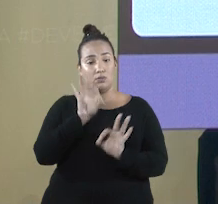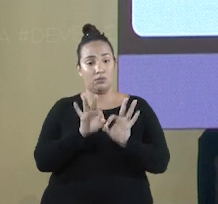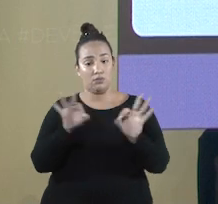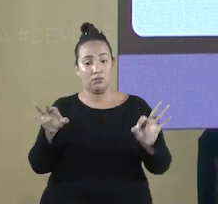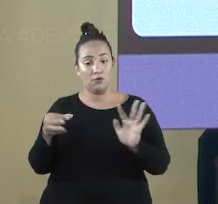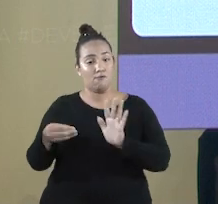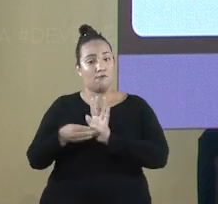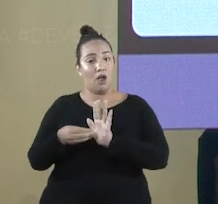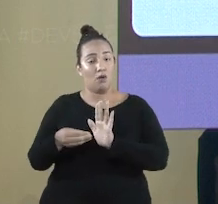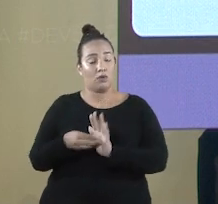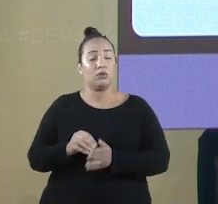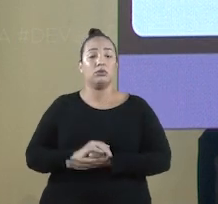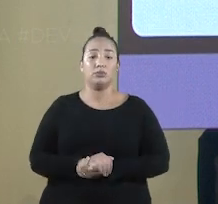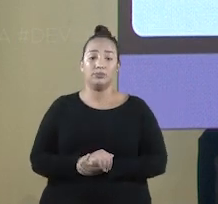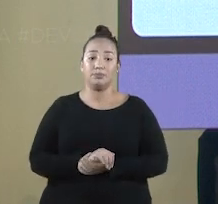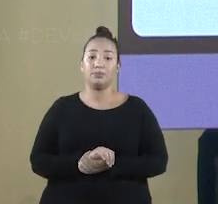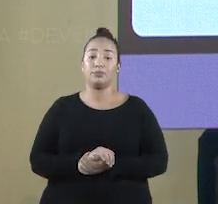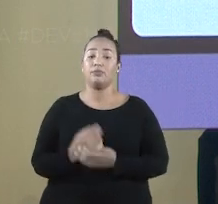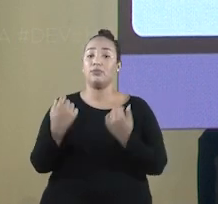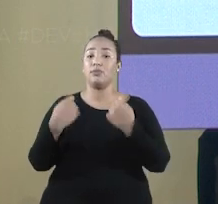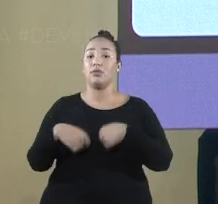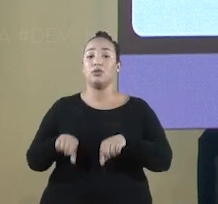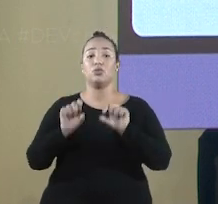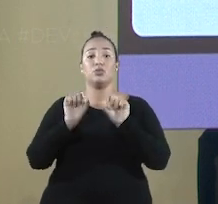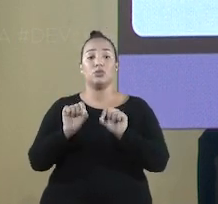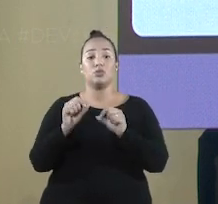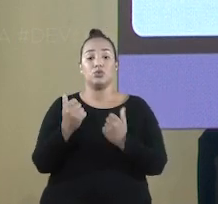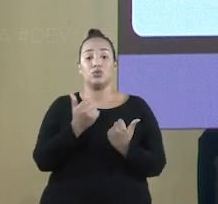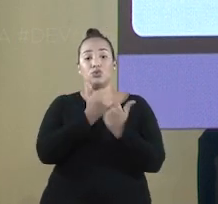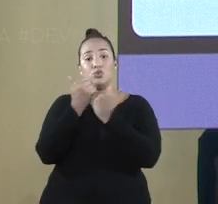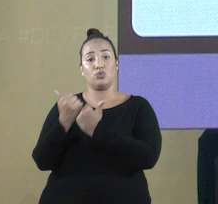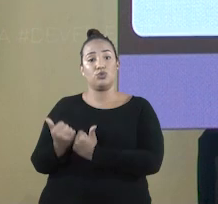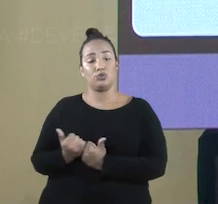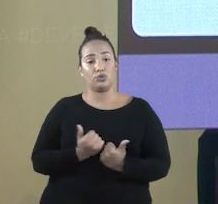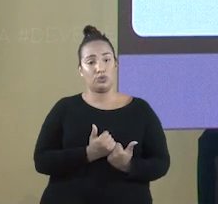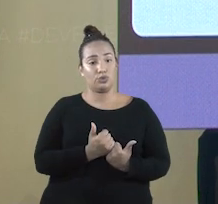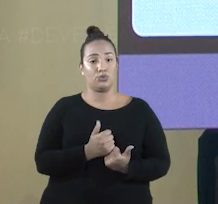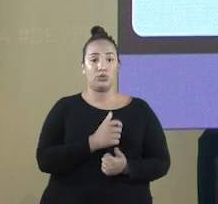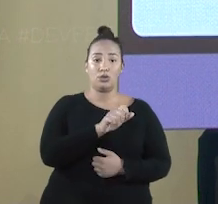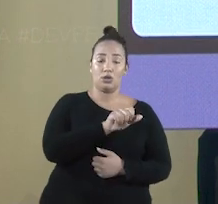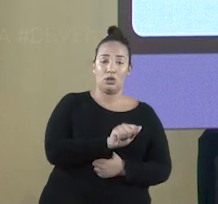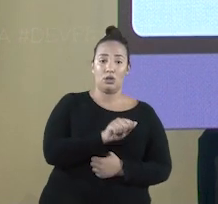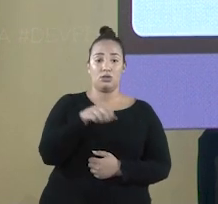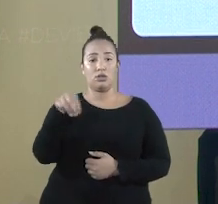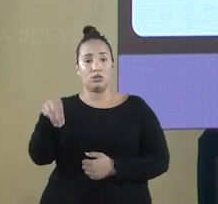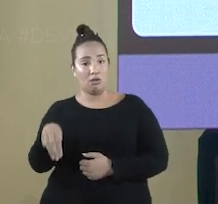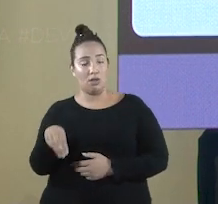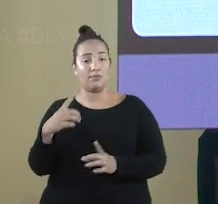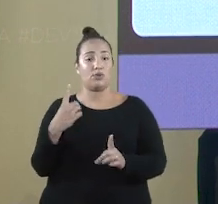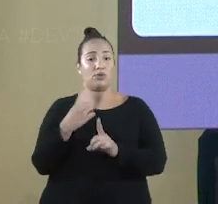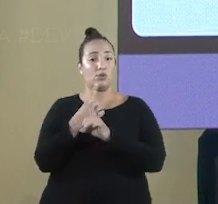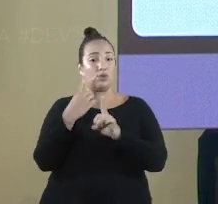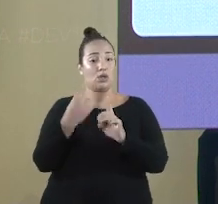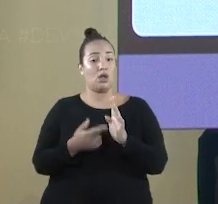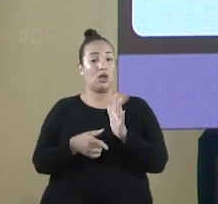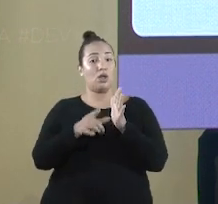a medida do lado que falta. Somente temos que substituir os valores dos lados A e